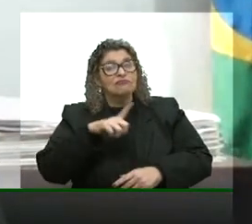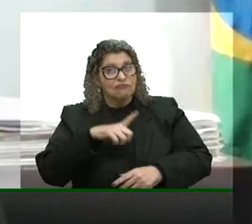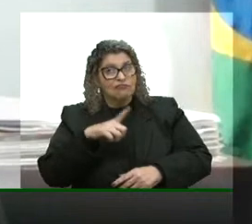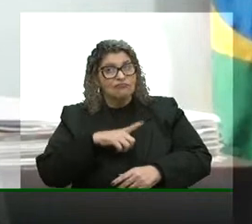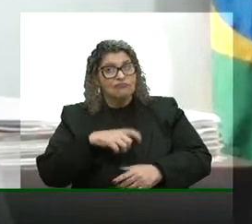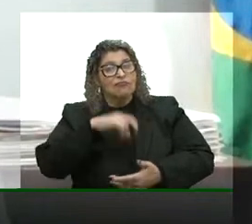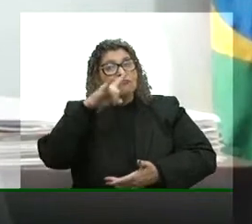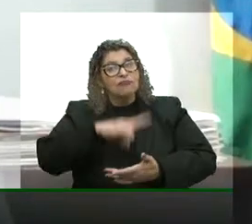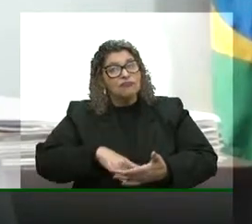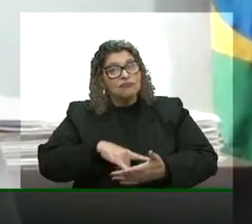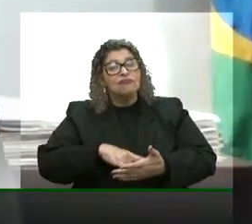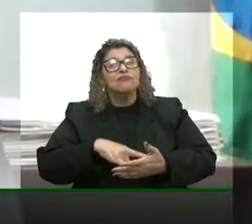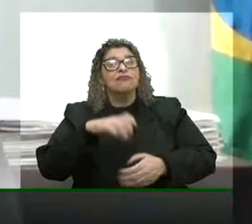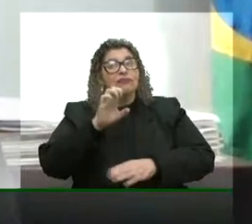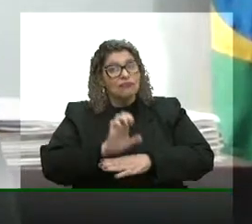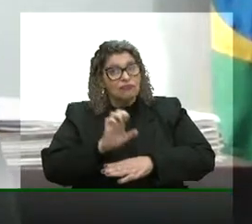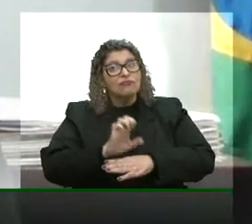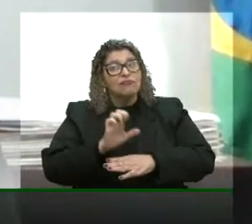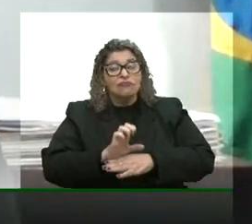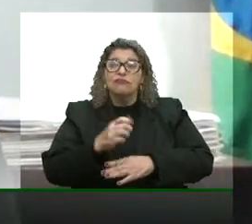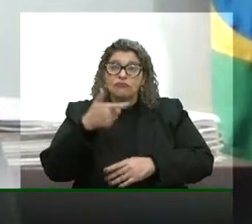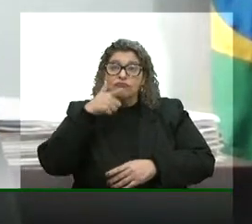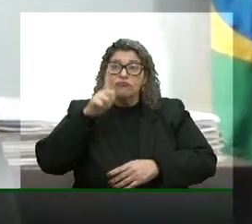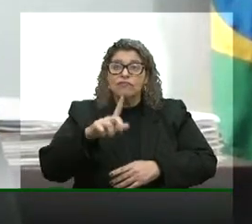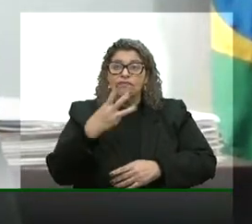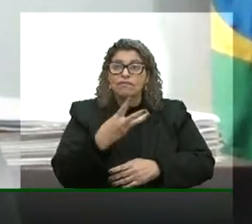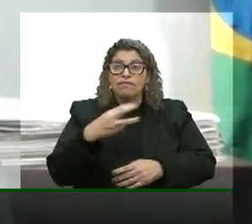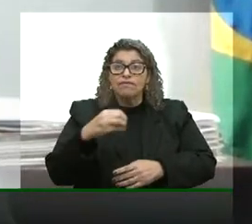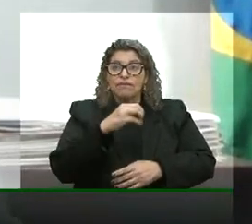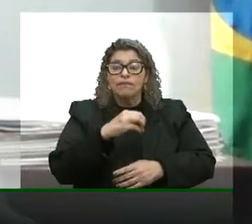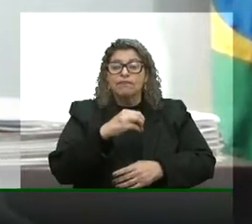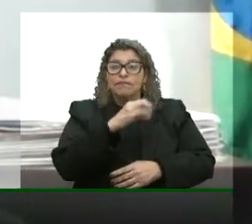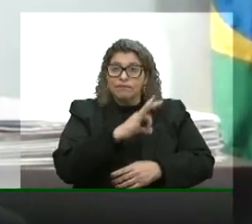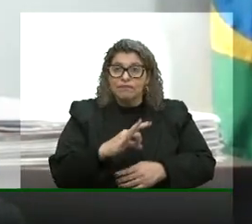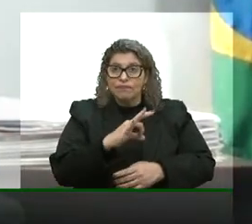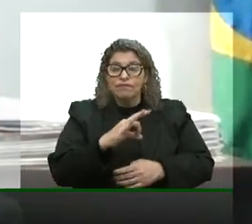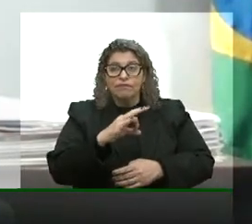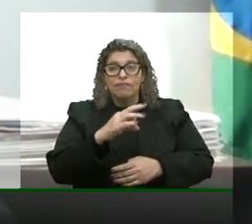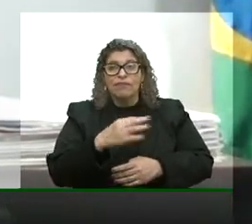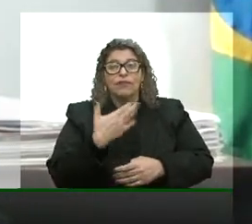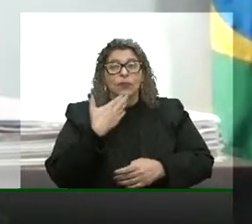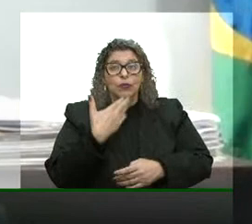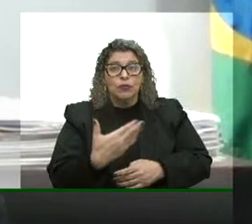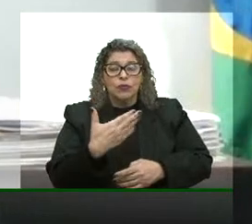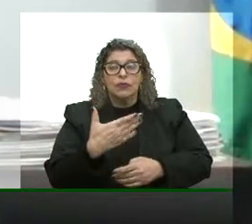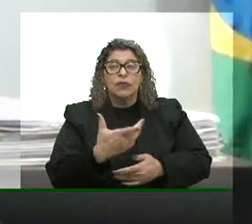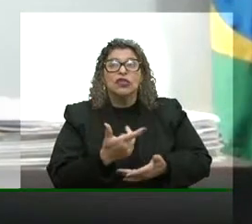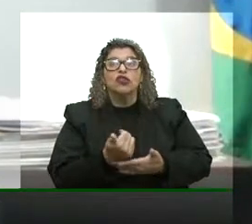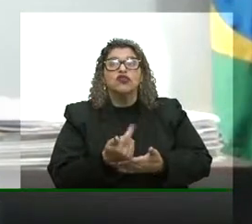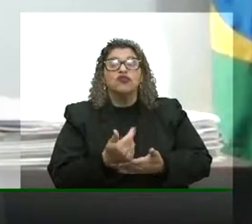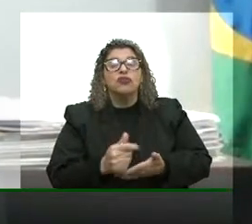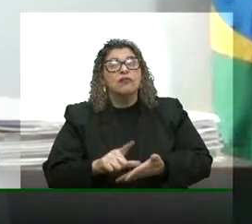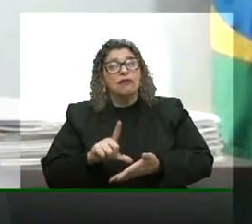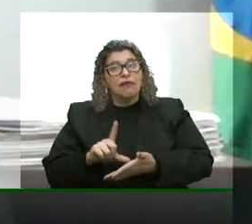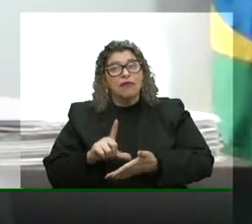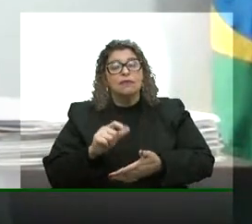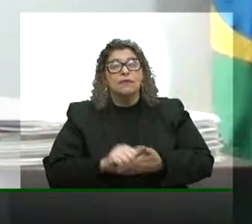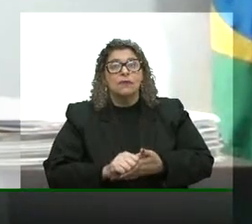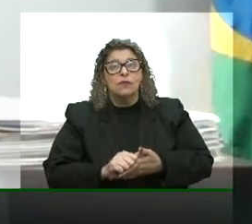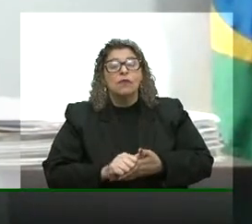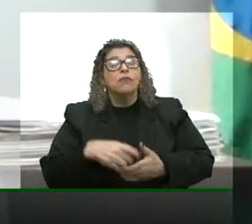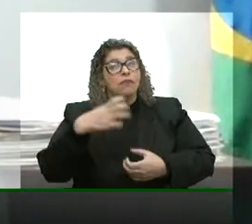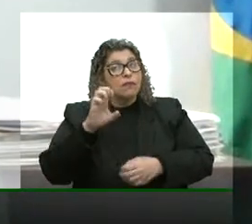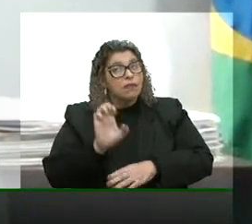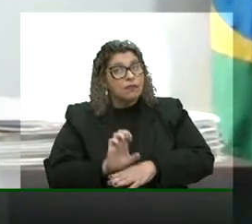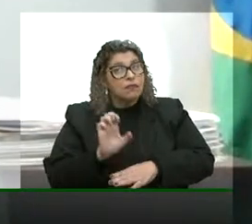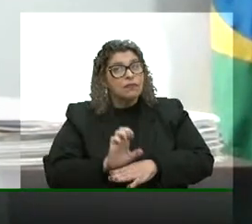com o Estado também pudessem receber os 30% de antecipação. E rogamos, inclusive, que o Estado possa rever essa